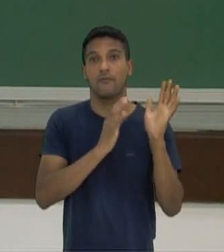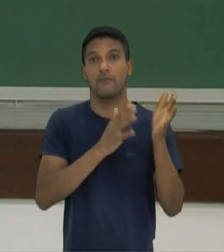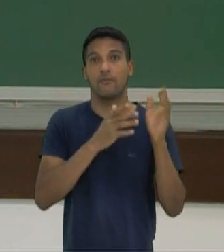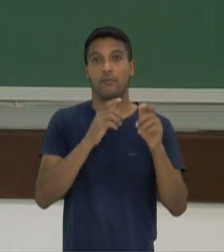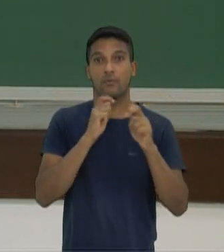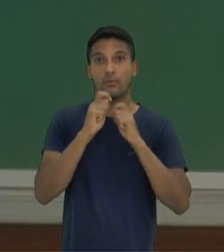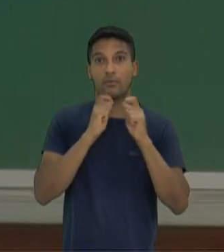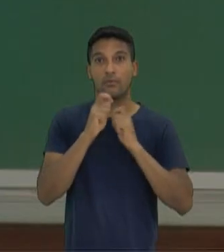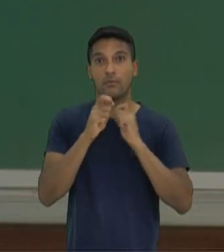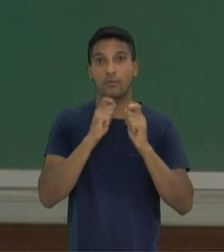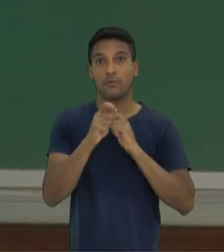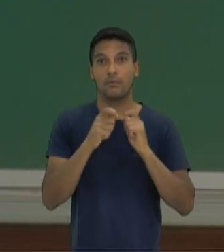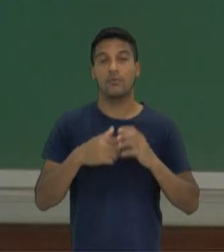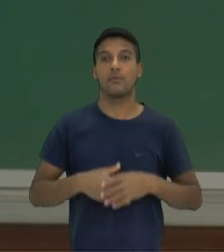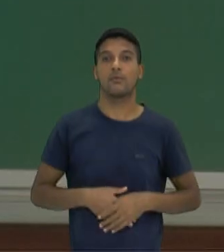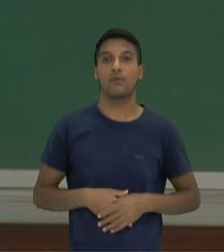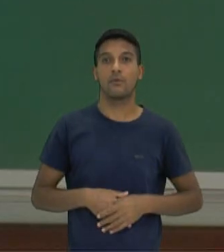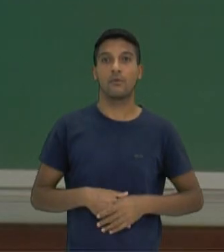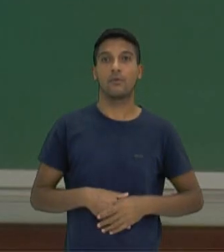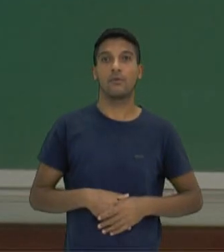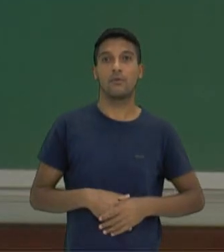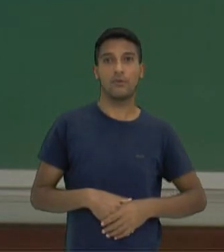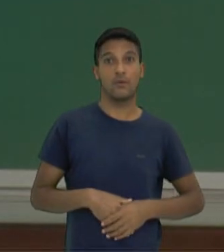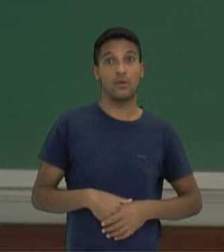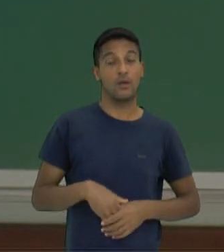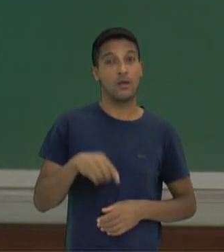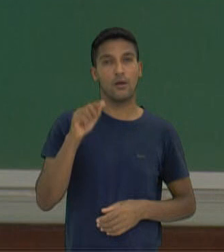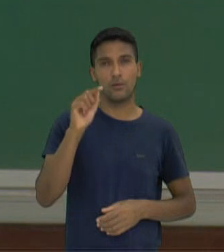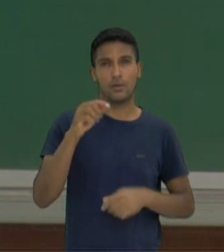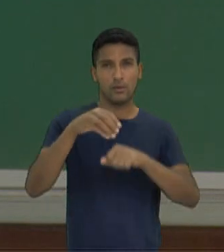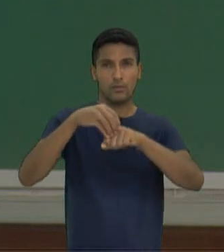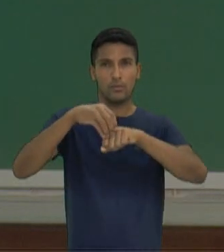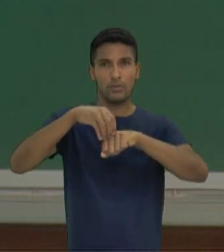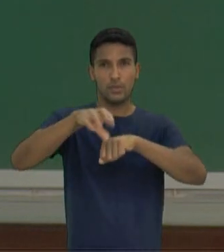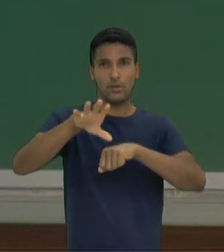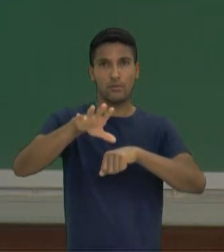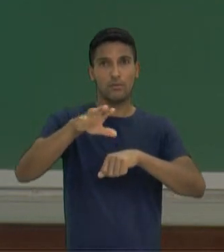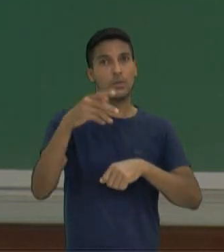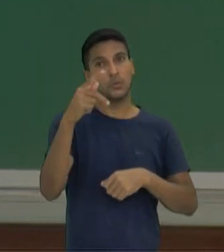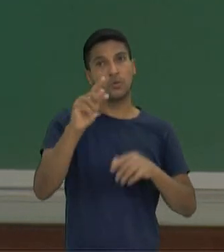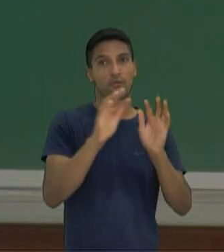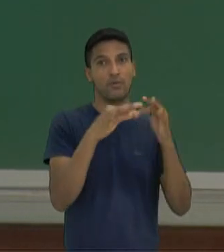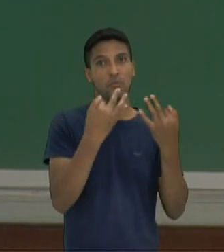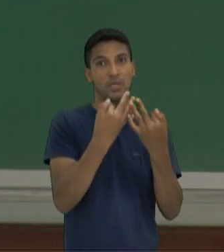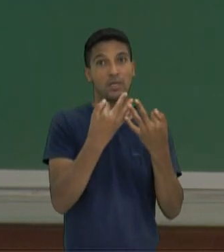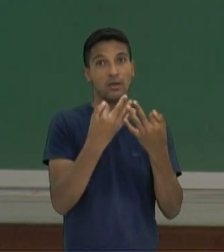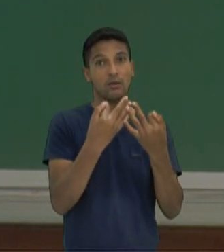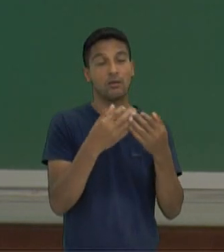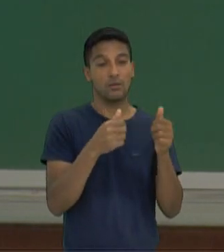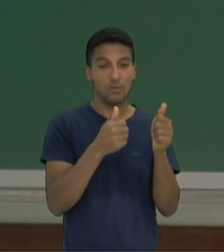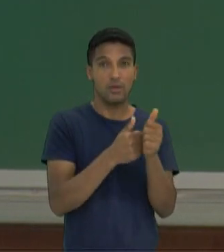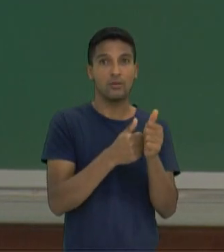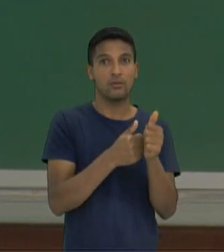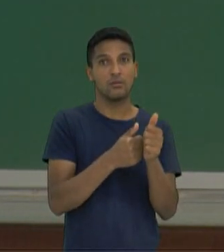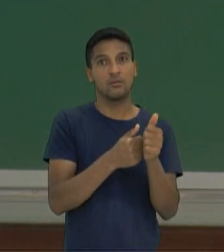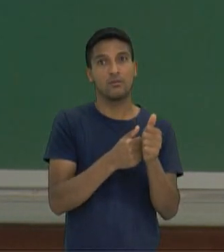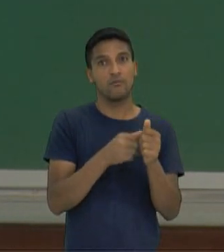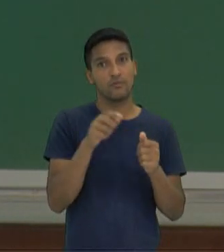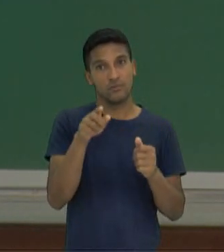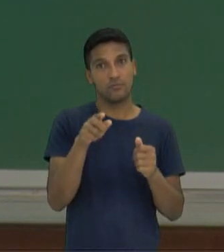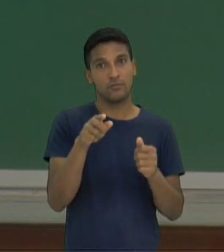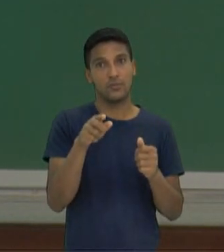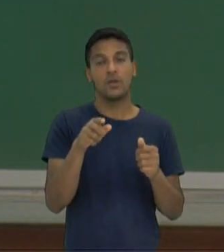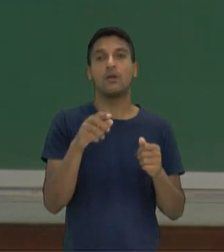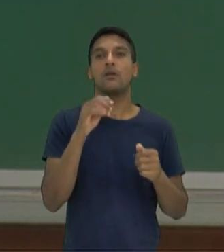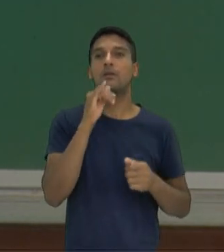Tente entrevistar, a minha sugestão é quem está próximo de você, um familiar, seu pai, sua mãe, seu irmão mais velho que já trabalha,